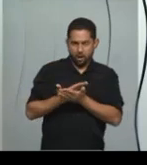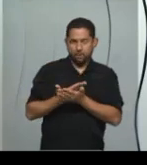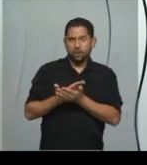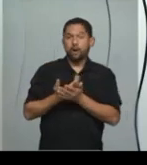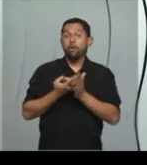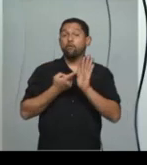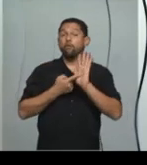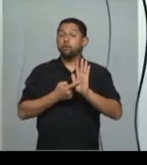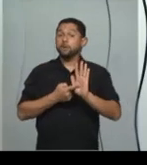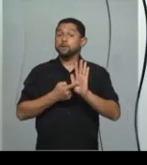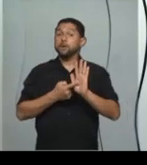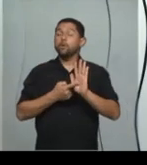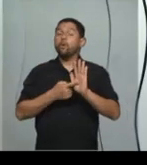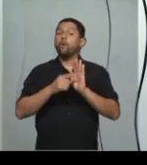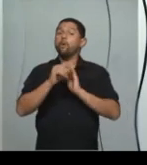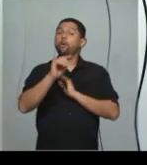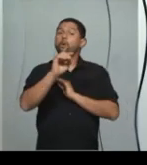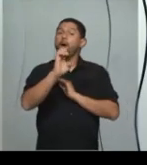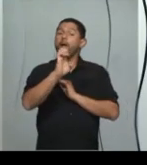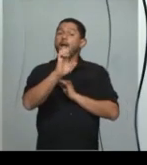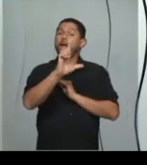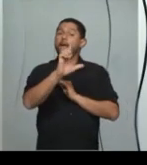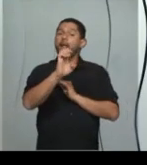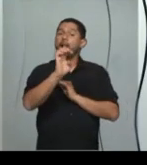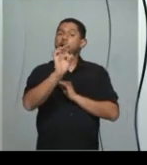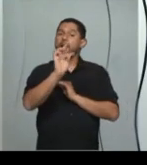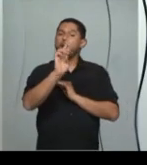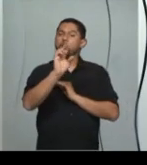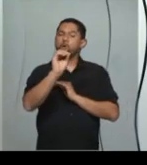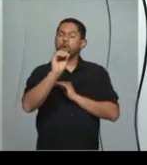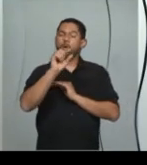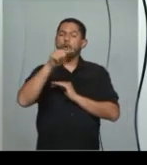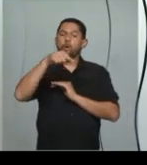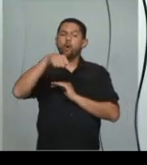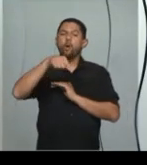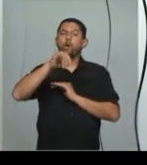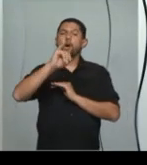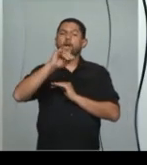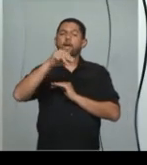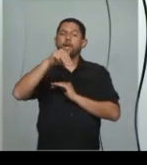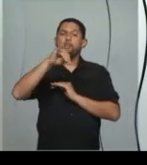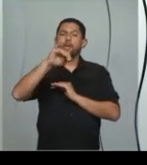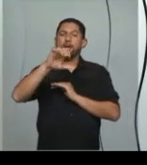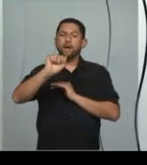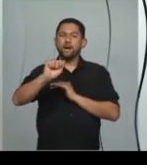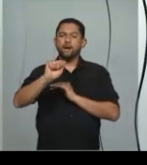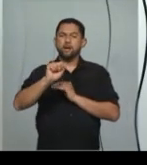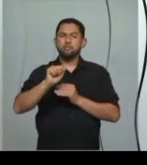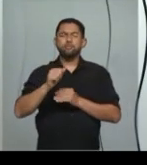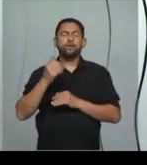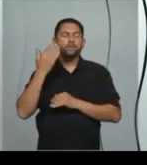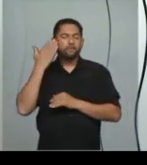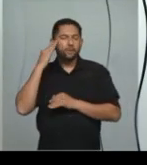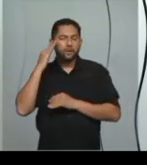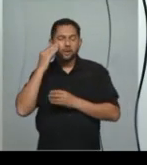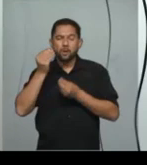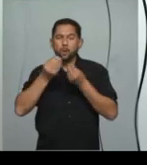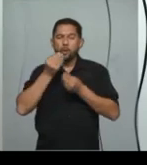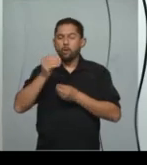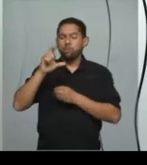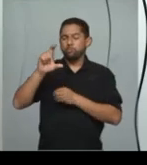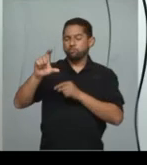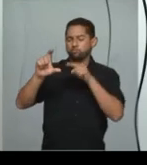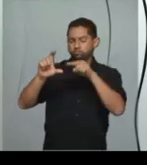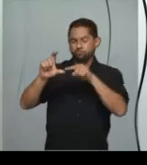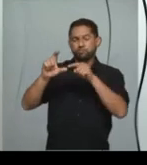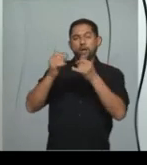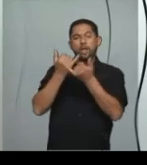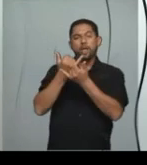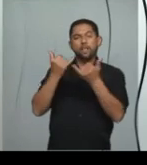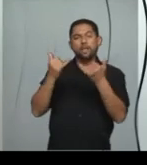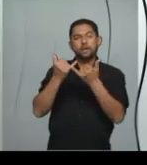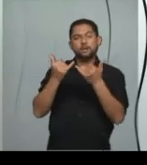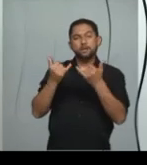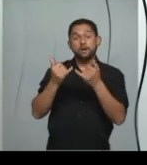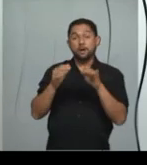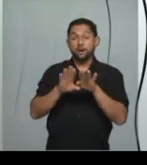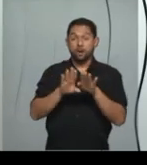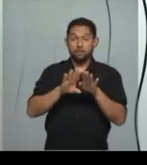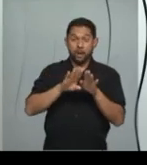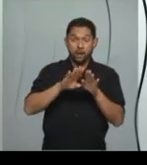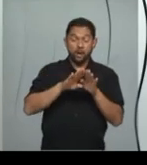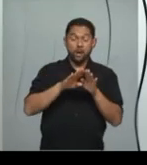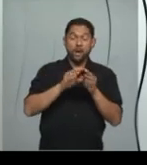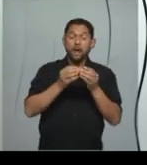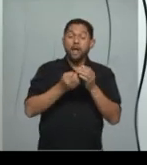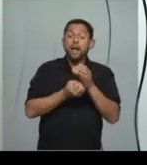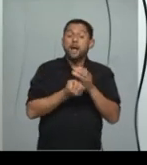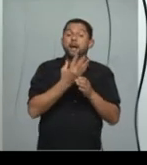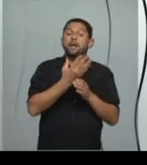com eletroquímica, onde nós vamos focar no conhecimento sobre pilha e eletrólise. Então, aqui nós temos um